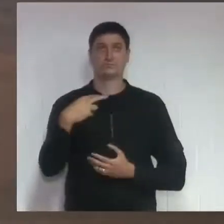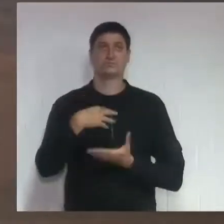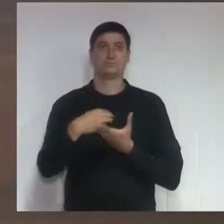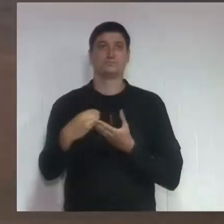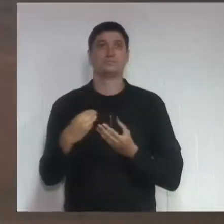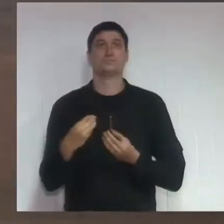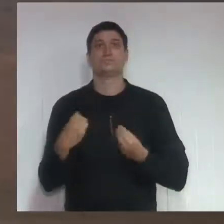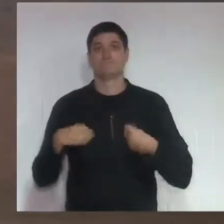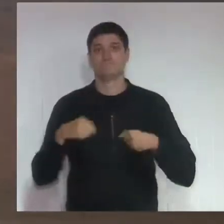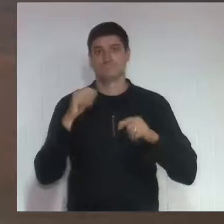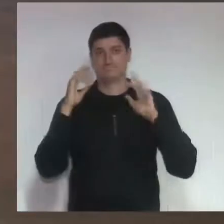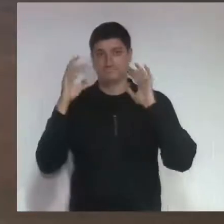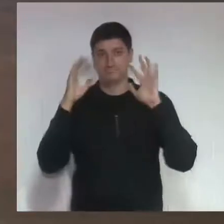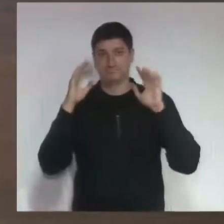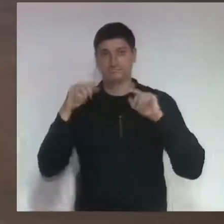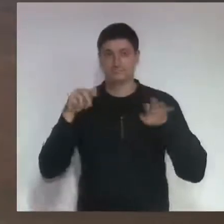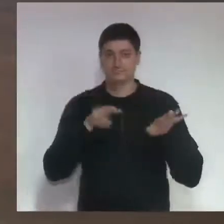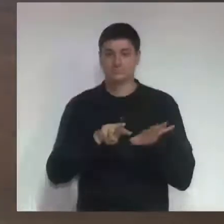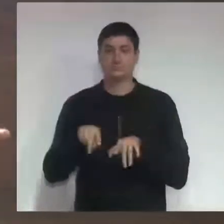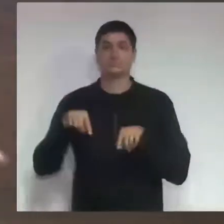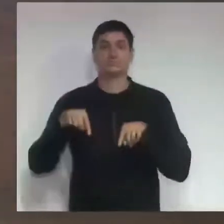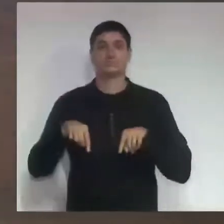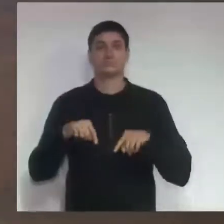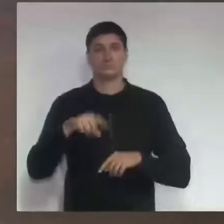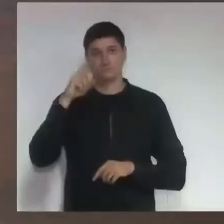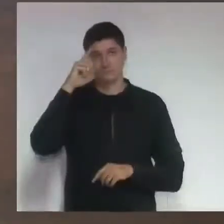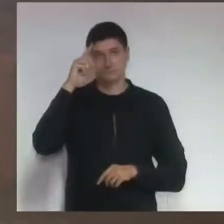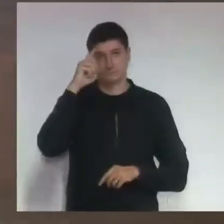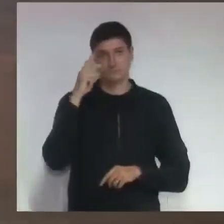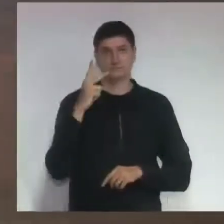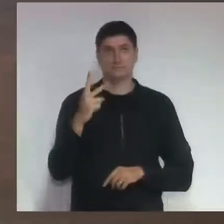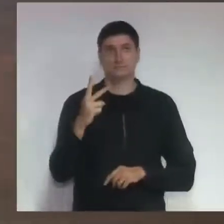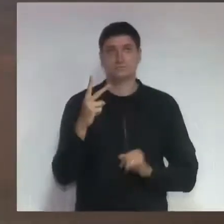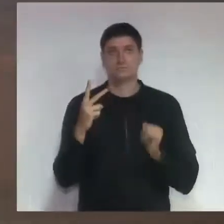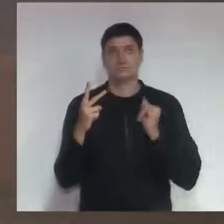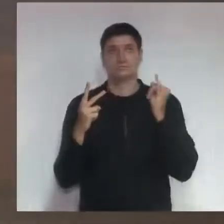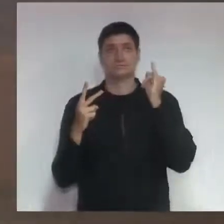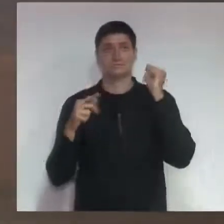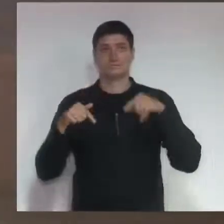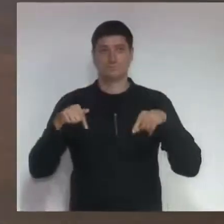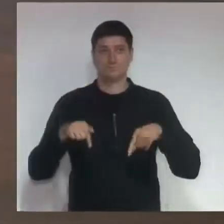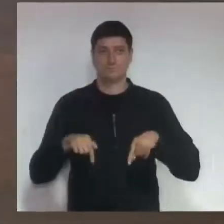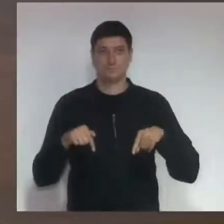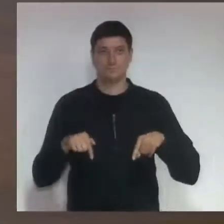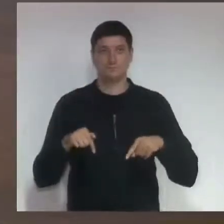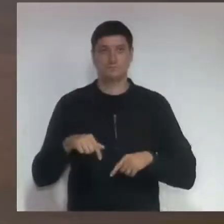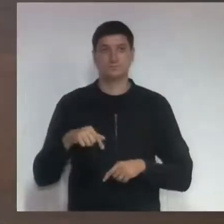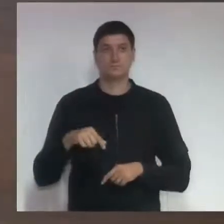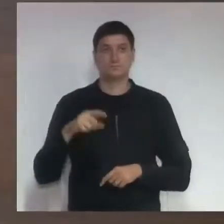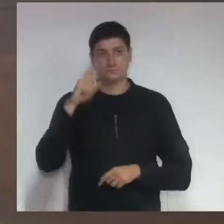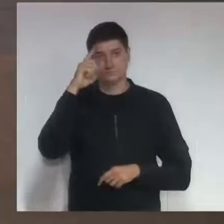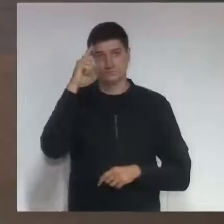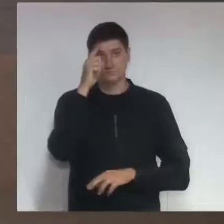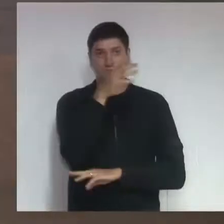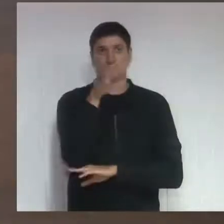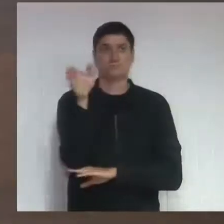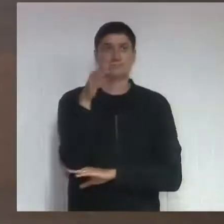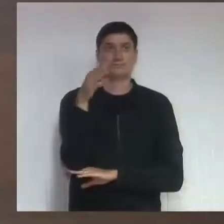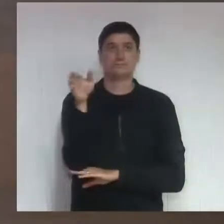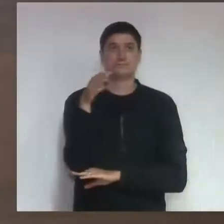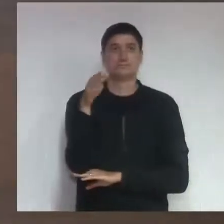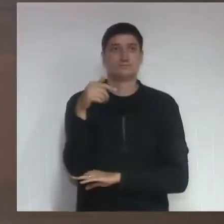Quero aproveitar também essa semana, duas datas que eu quero destacar. Hoje, especificamente, o Dia da Bandeira, e